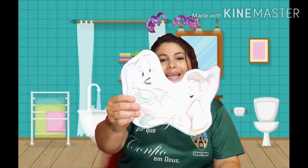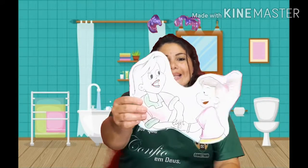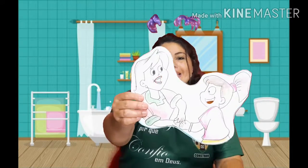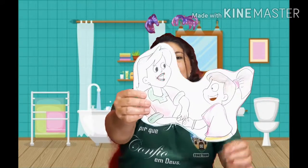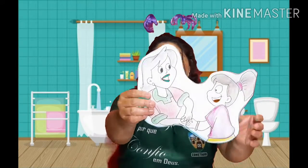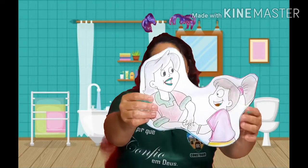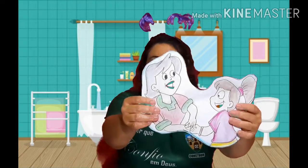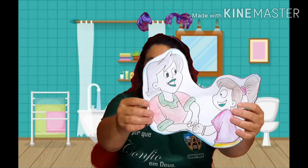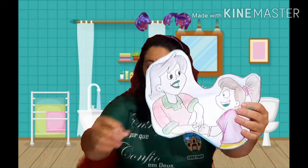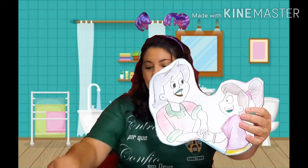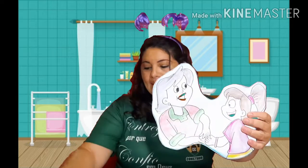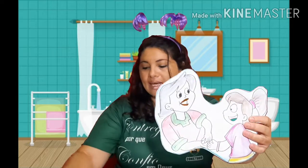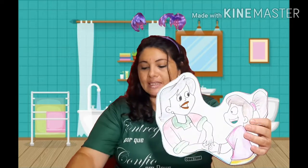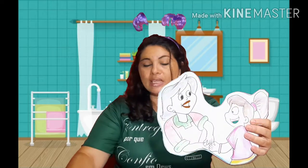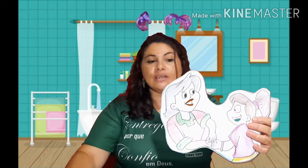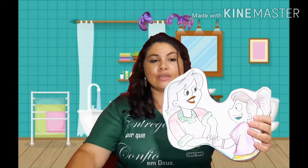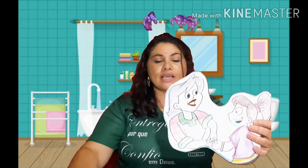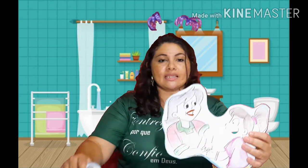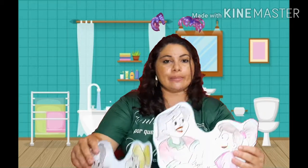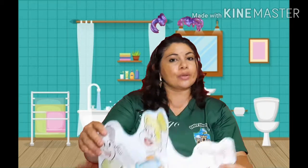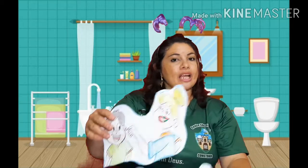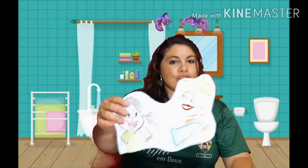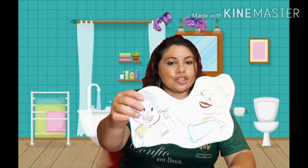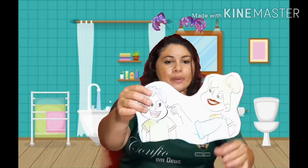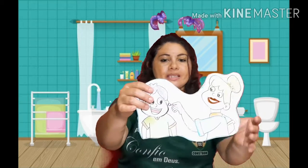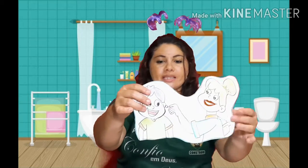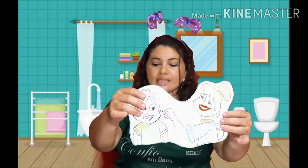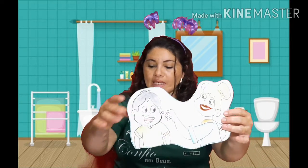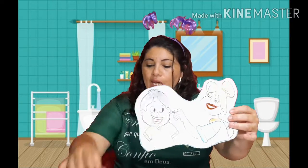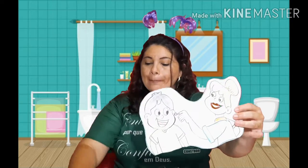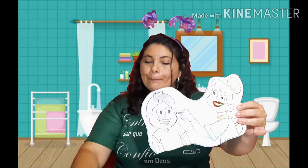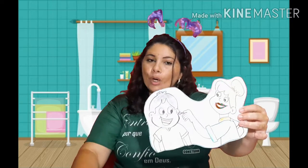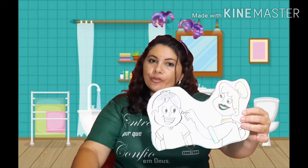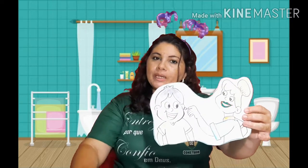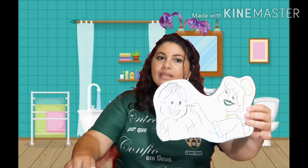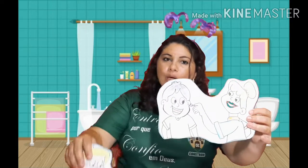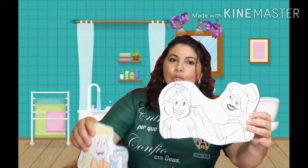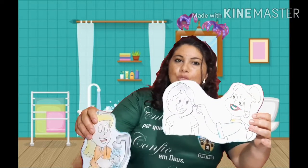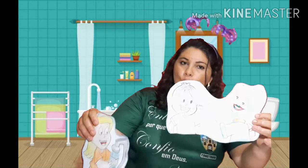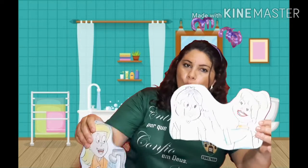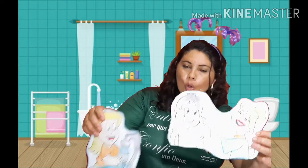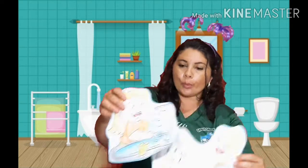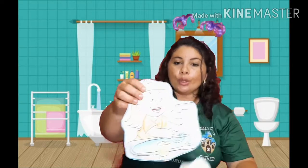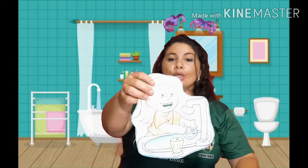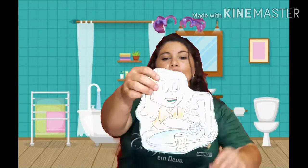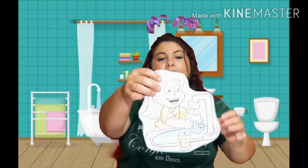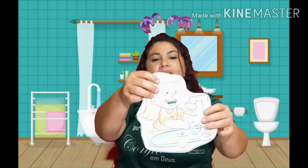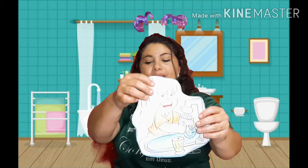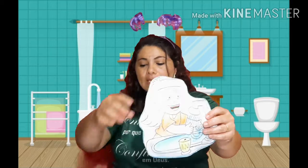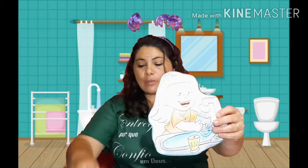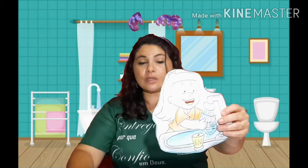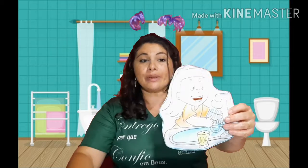nenhuma dessas dicas. Vocês lembram que a gente precisa movimentar o nosso corpo?